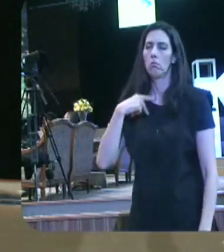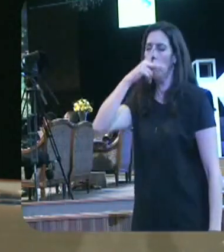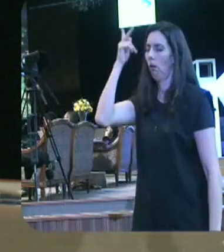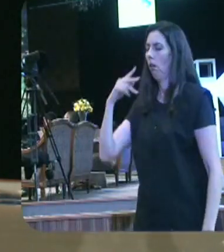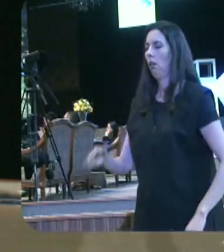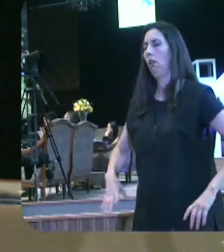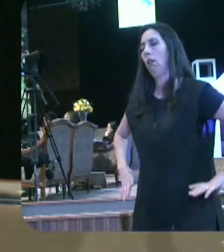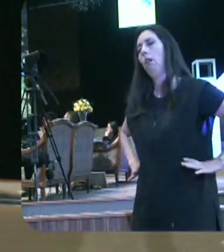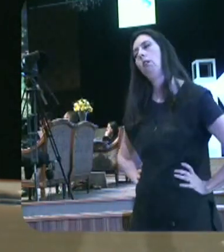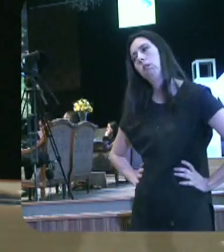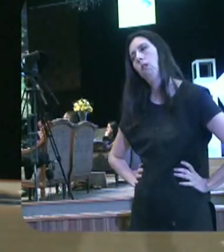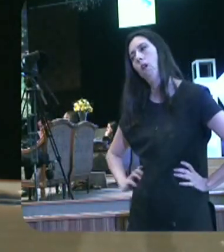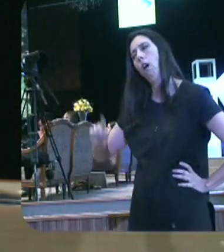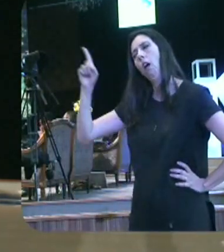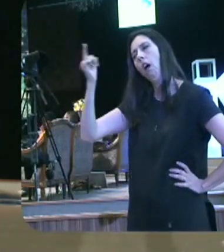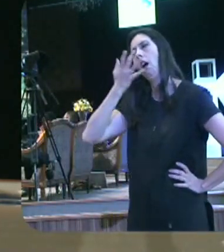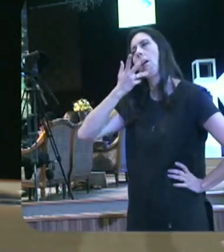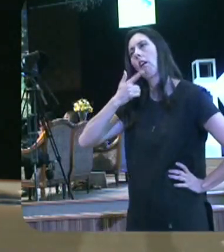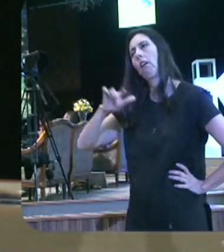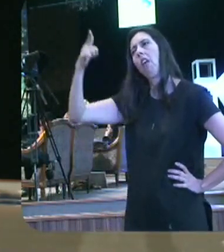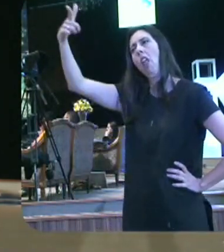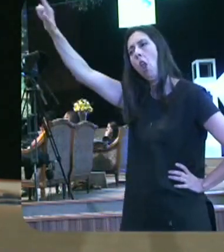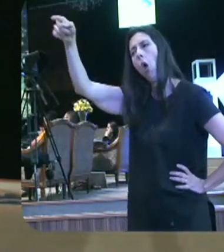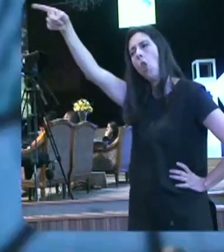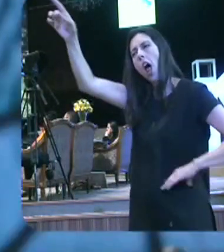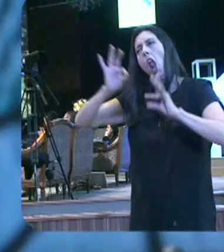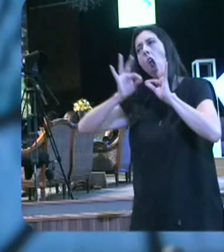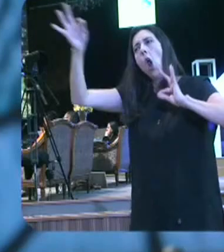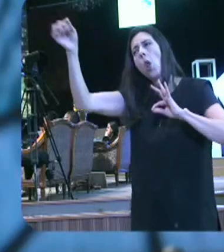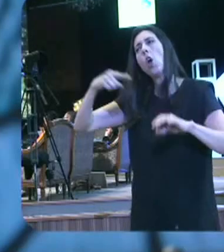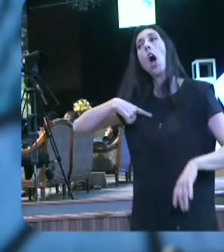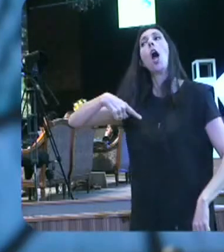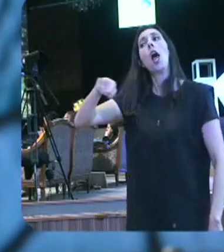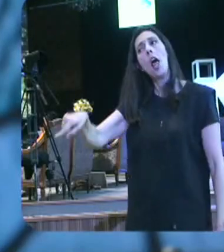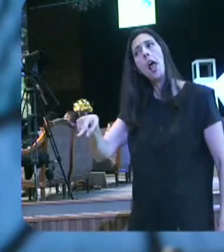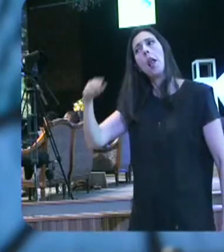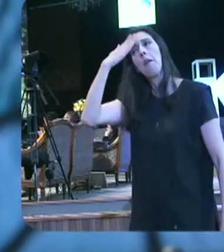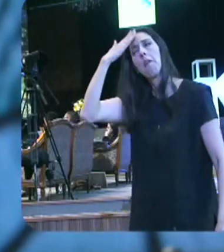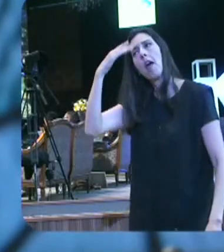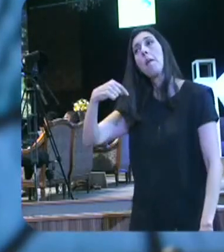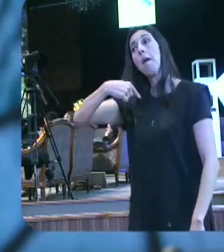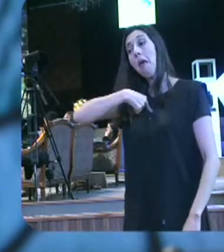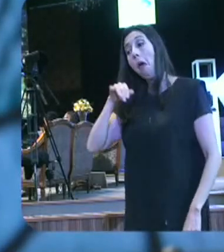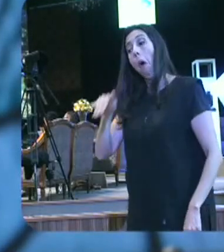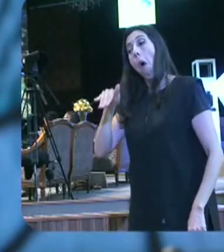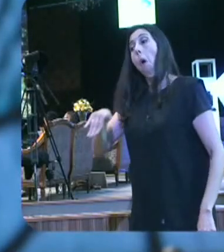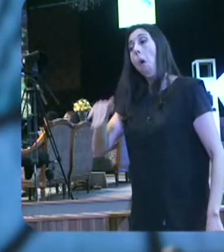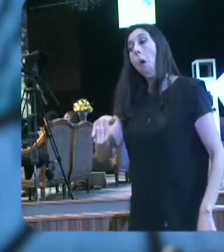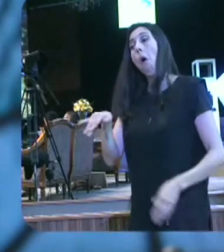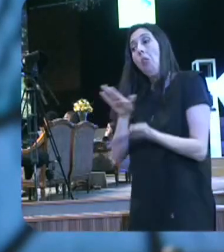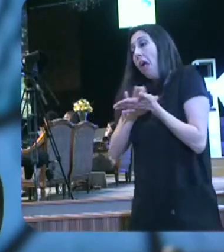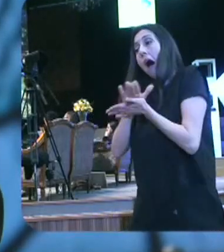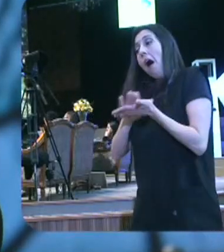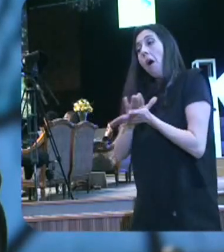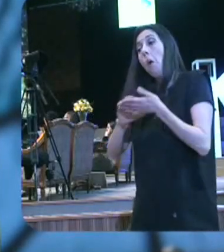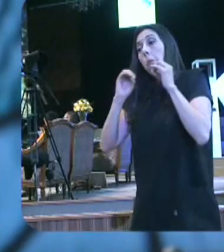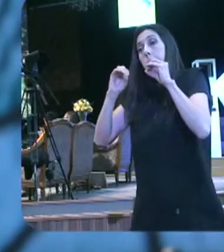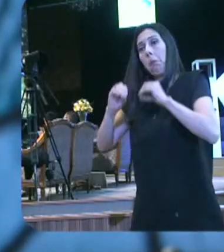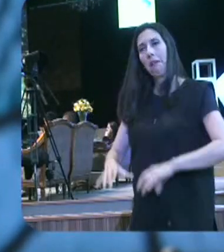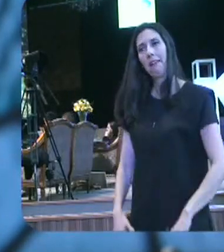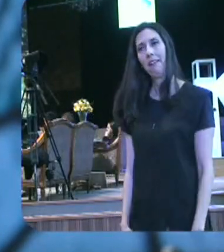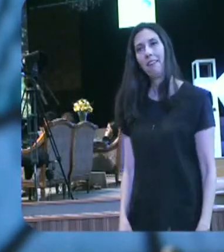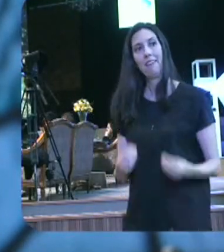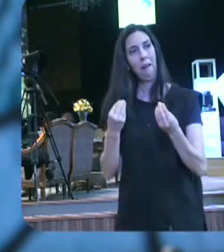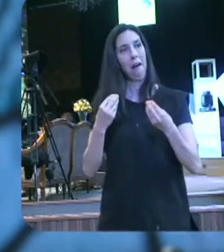pode acontecer? E foi naquele momento que o Senhor estava ministrando no meu coração, que Ele disse assim: